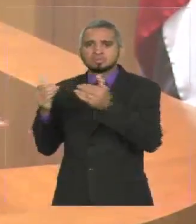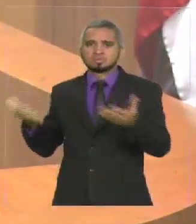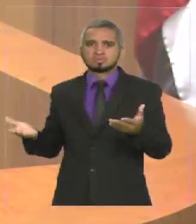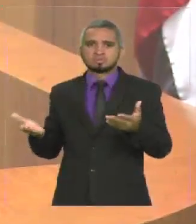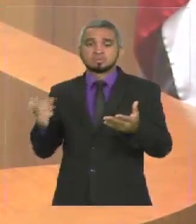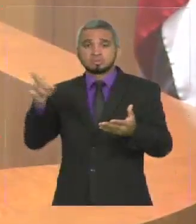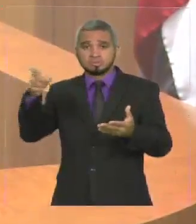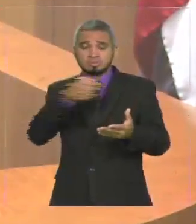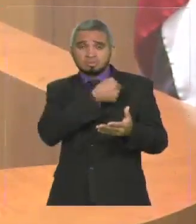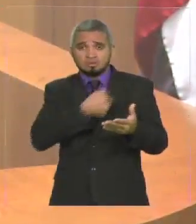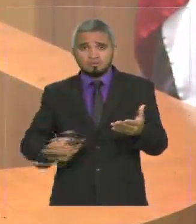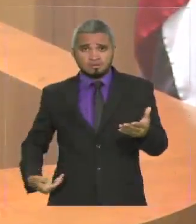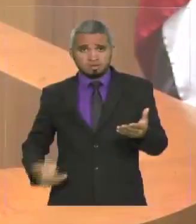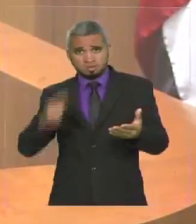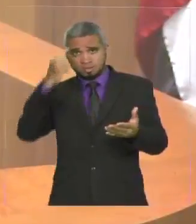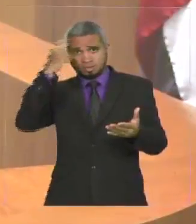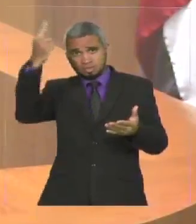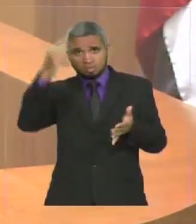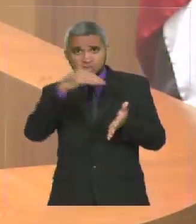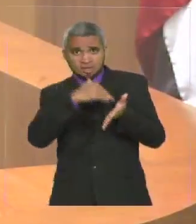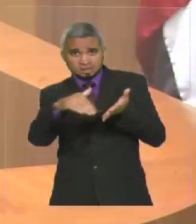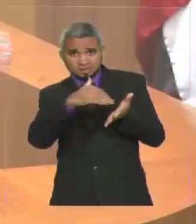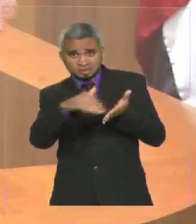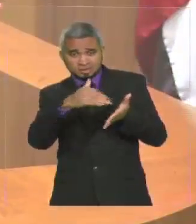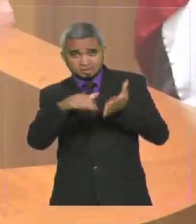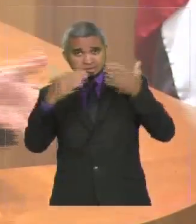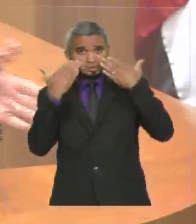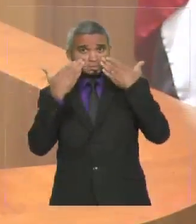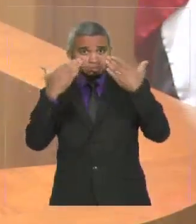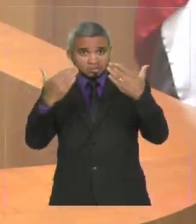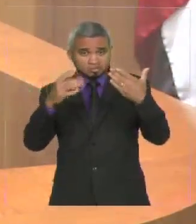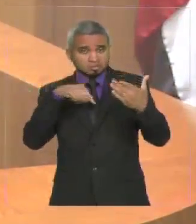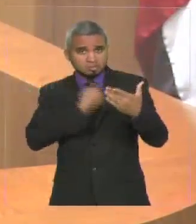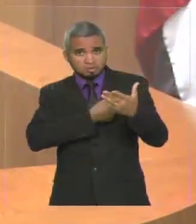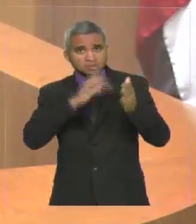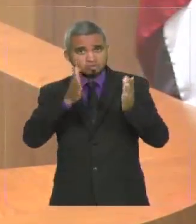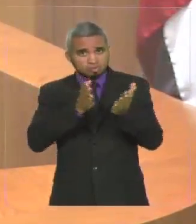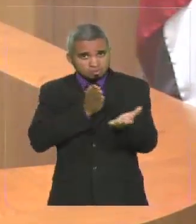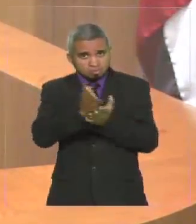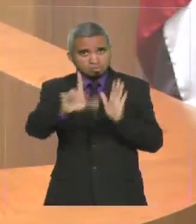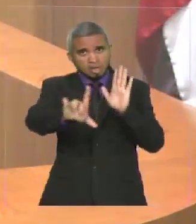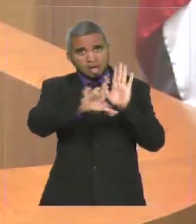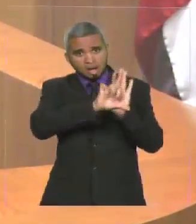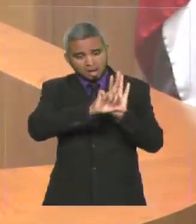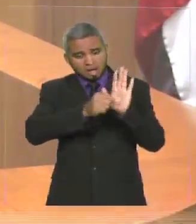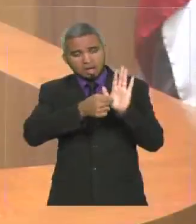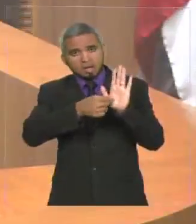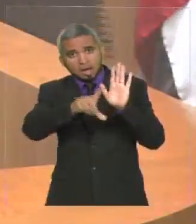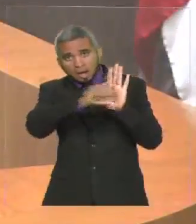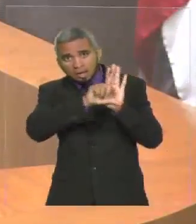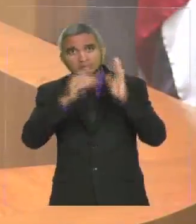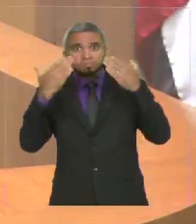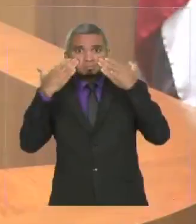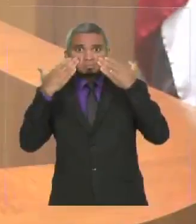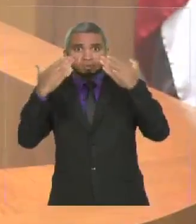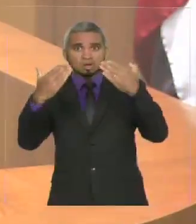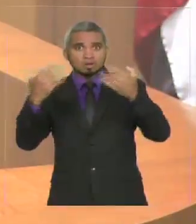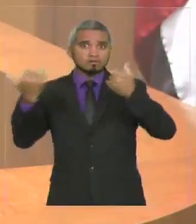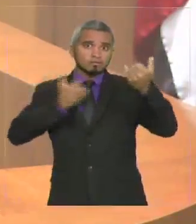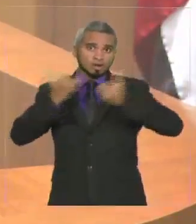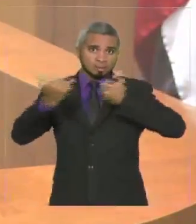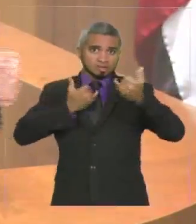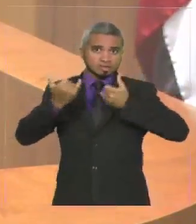de transparência, nós aprovamos a lei de transparência aqui nessa casa. Qualquer